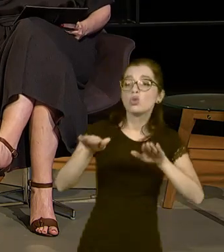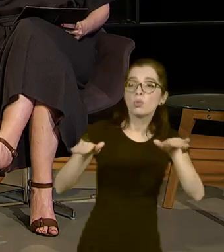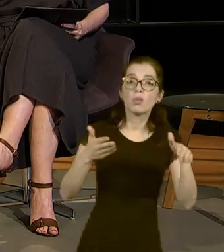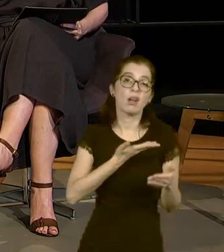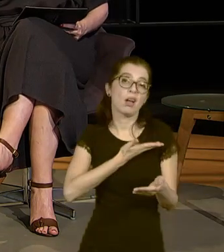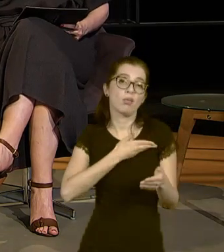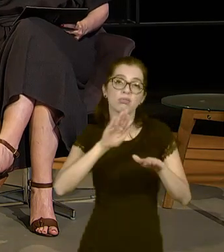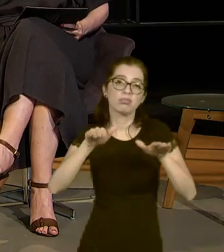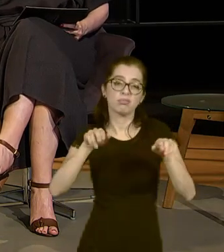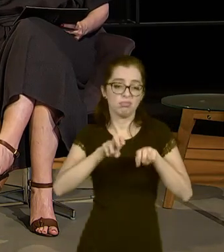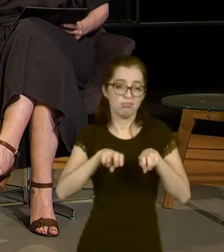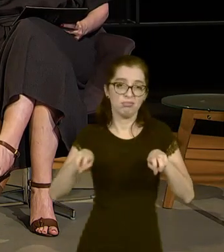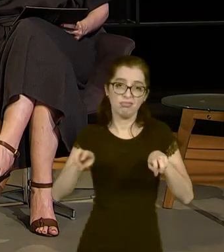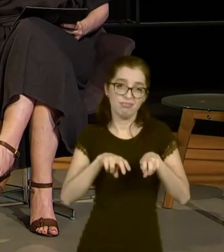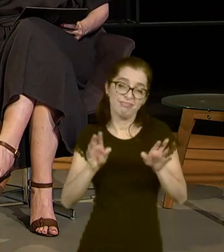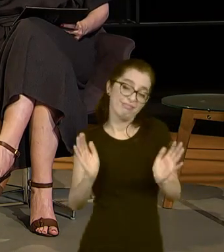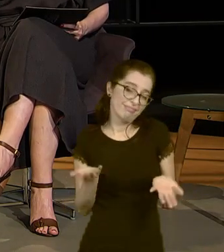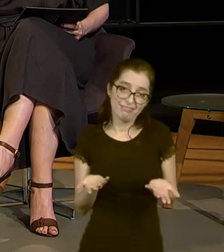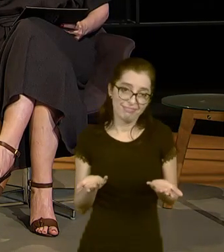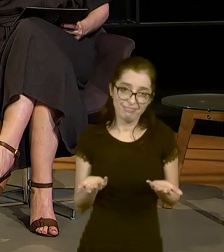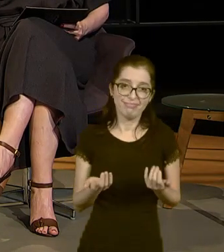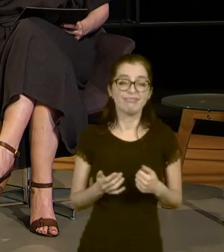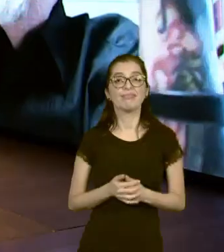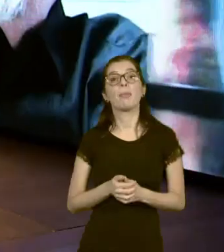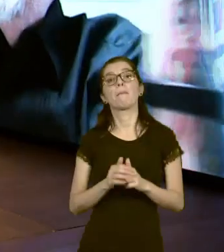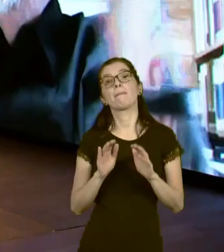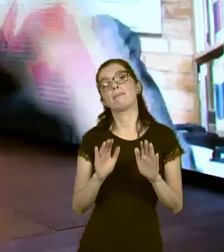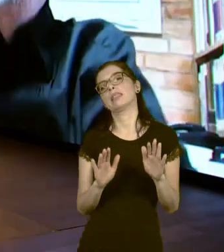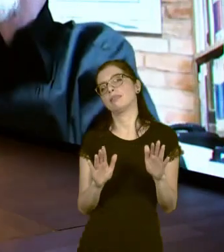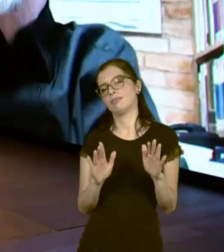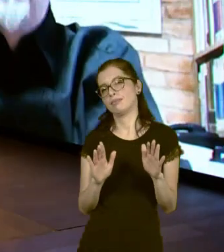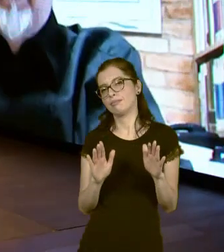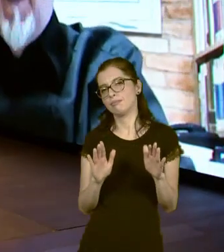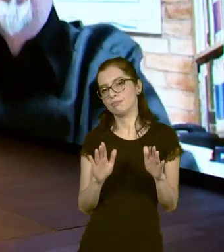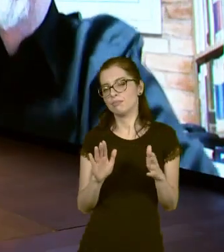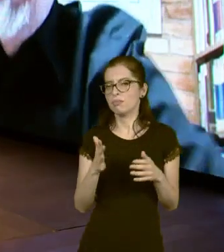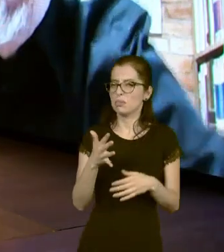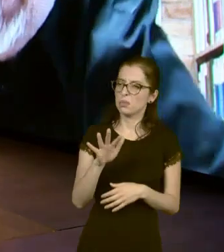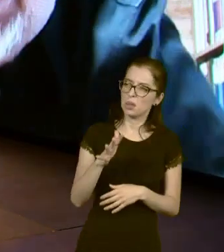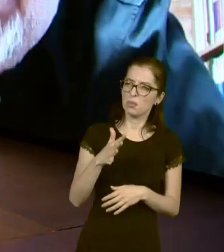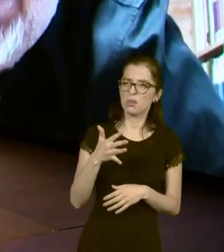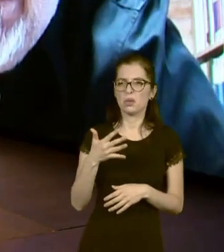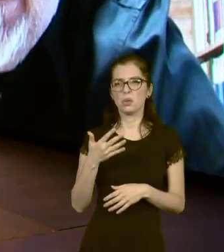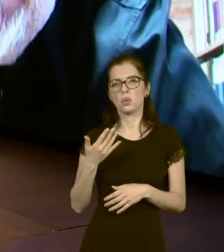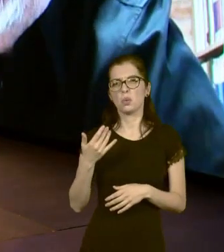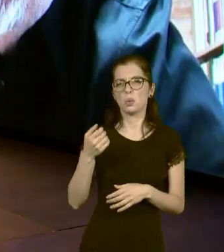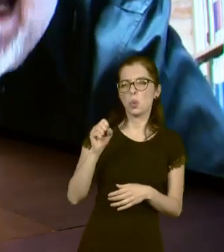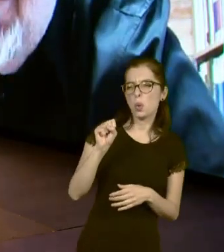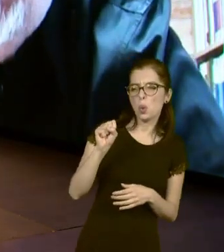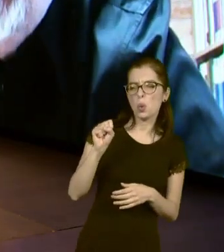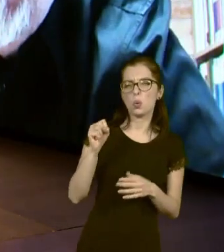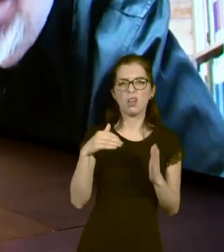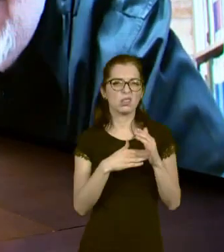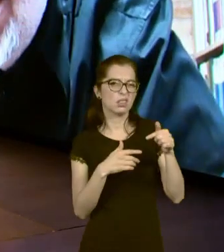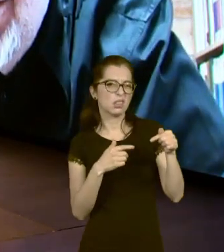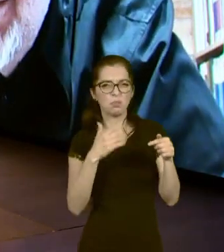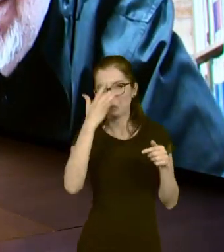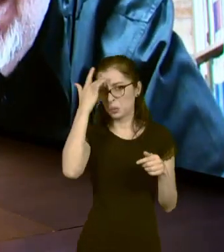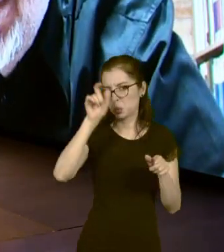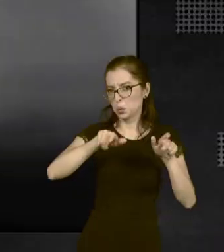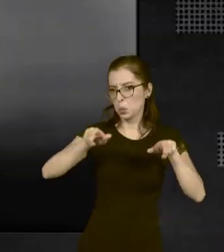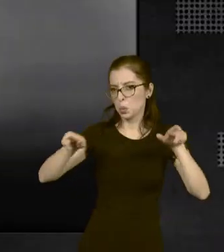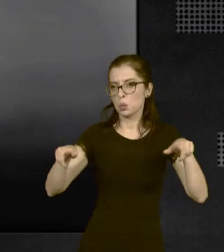Nós fizemos as primeiras, sei lá, 8 sessões com 5, 8. Os amigos já não aguentavam mais ver,